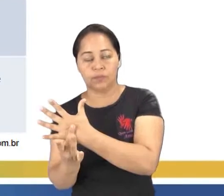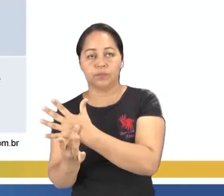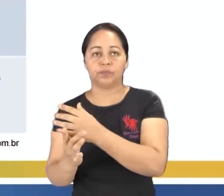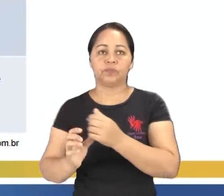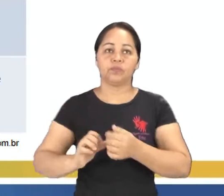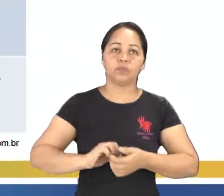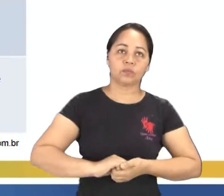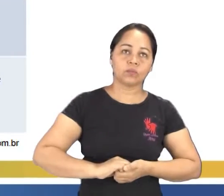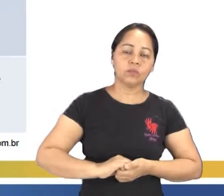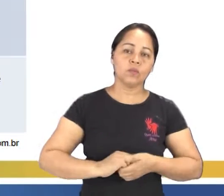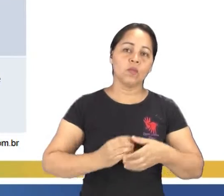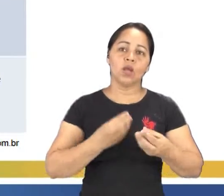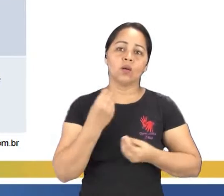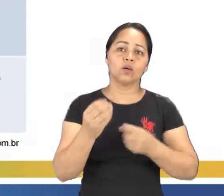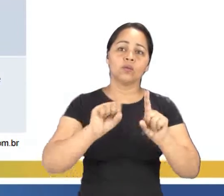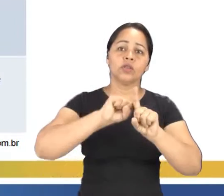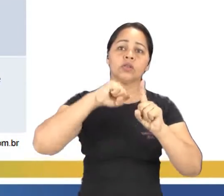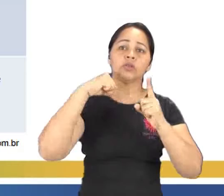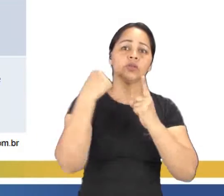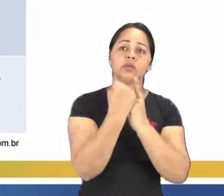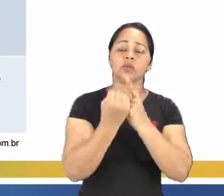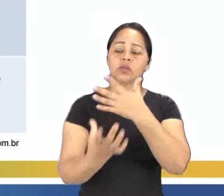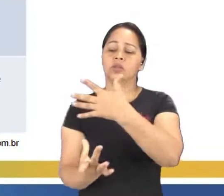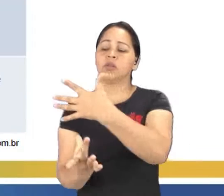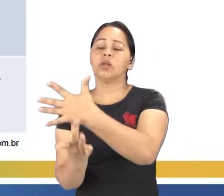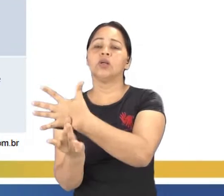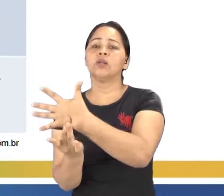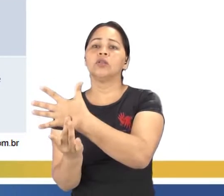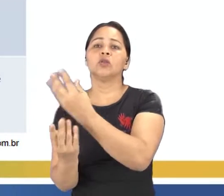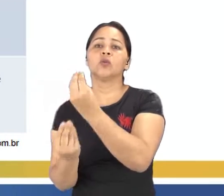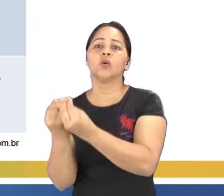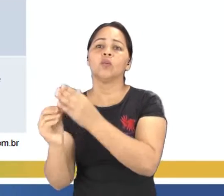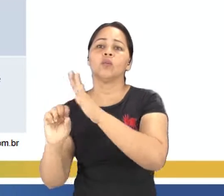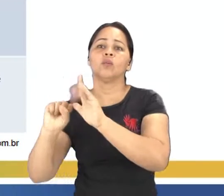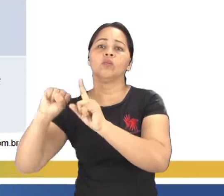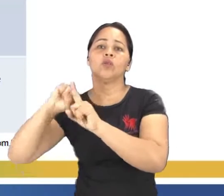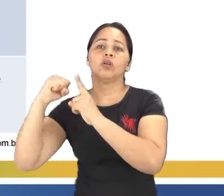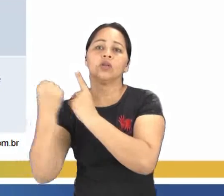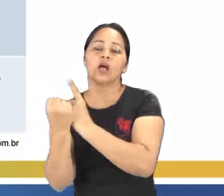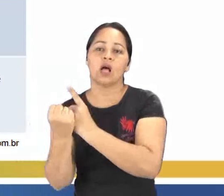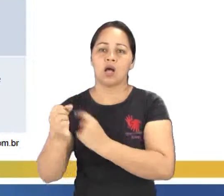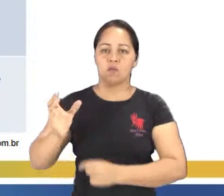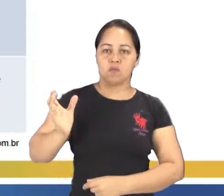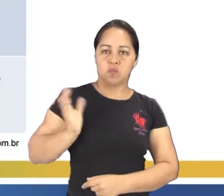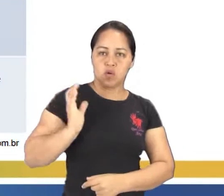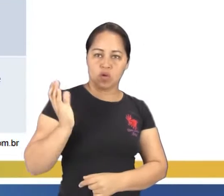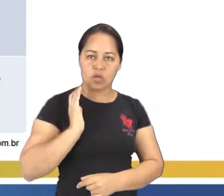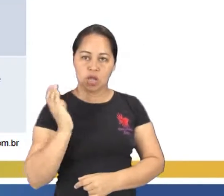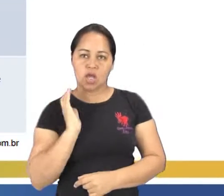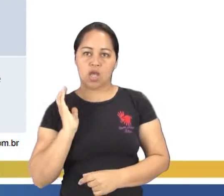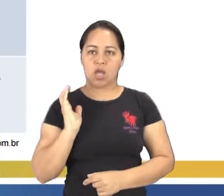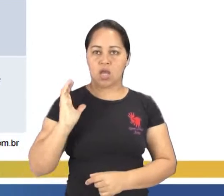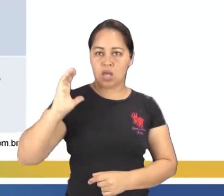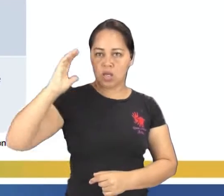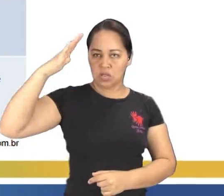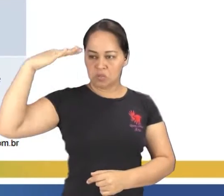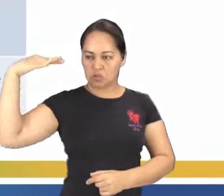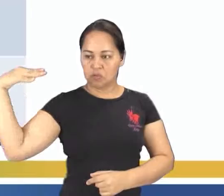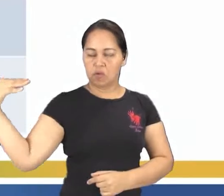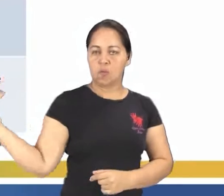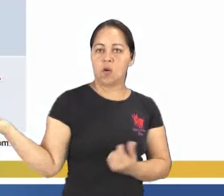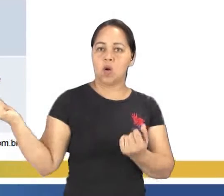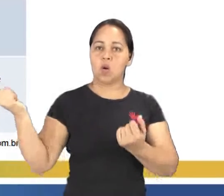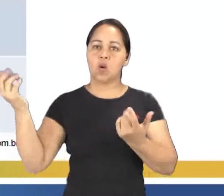era retratada a sociedade lá no realismo? Era a sociedade burguesa, né, a elite leitora,